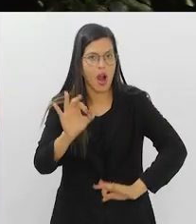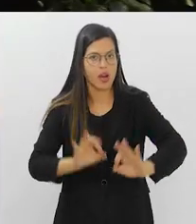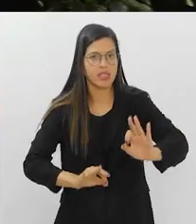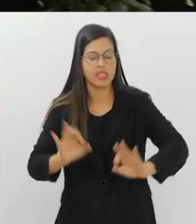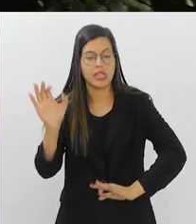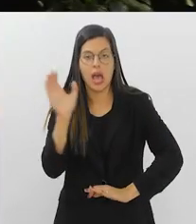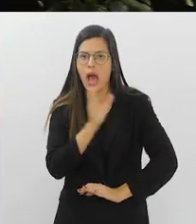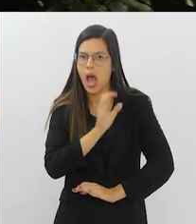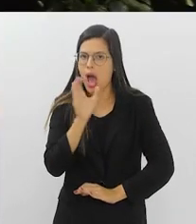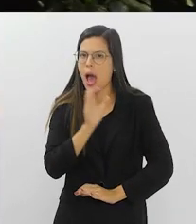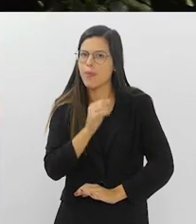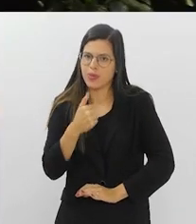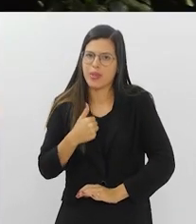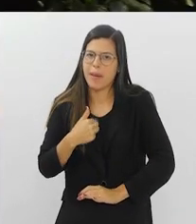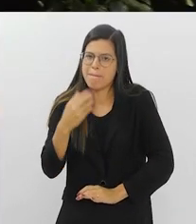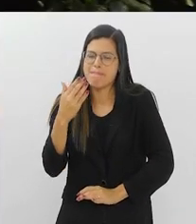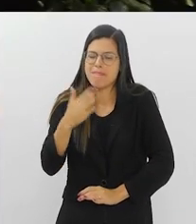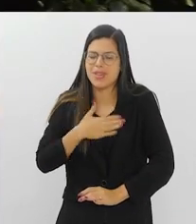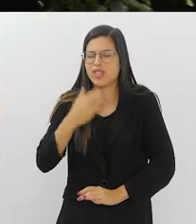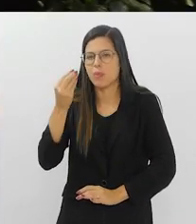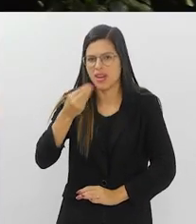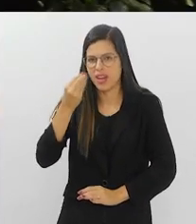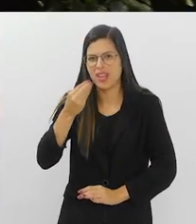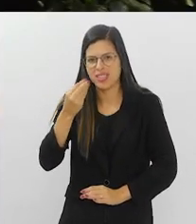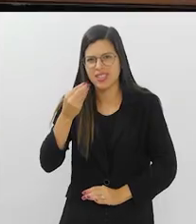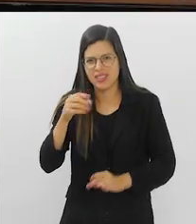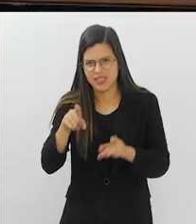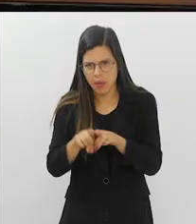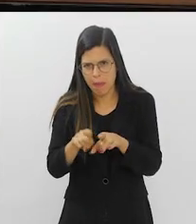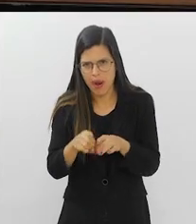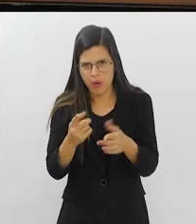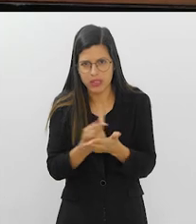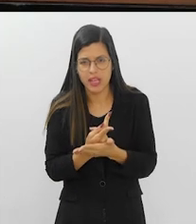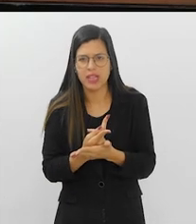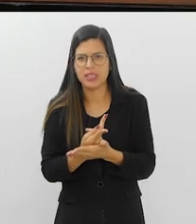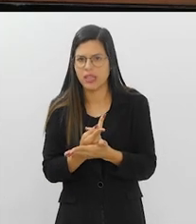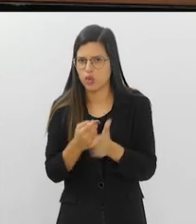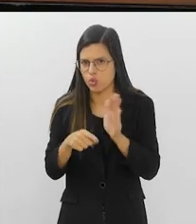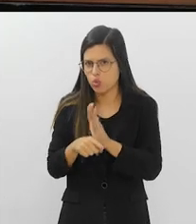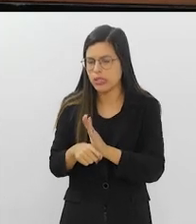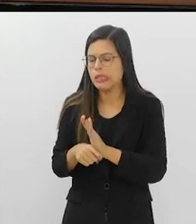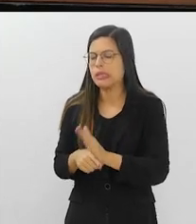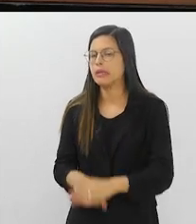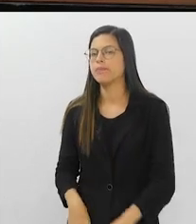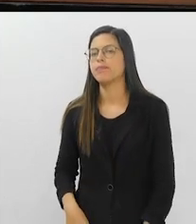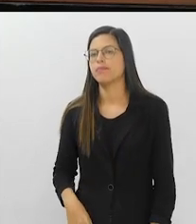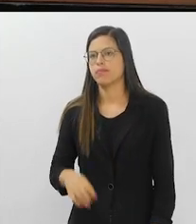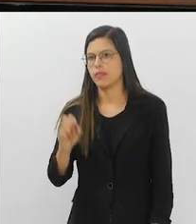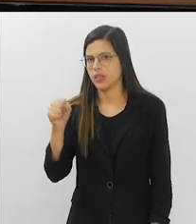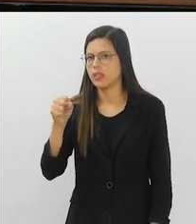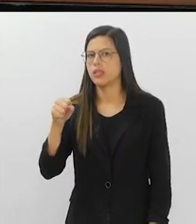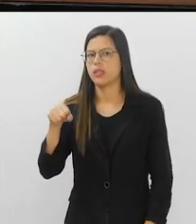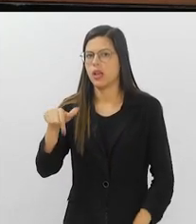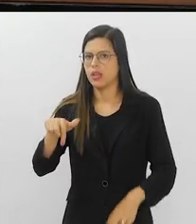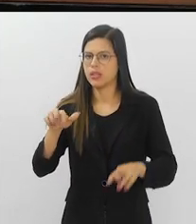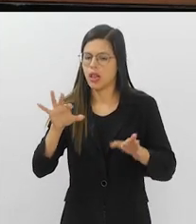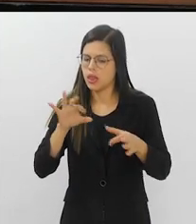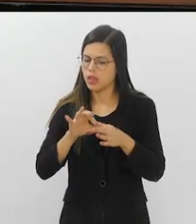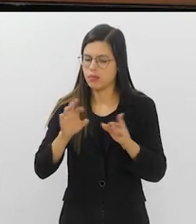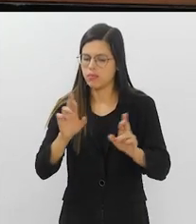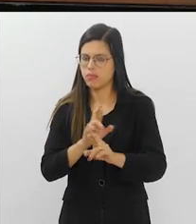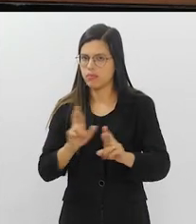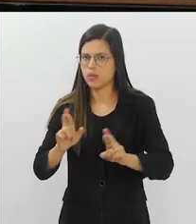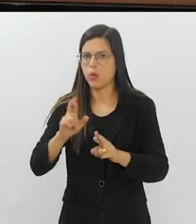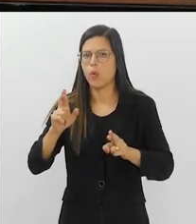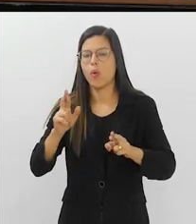caso, né? Isso daí contribui também? Sem dúvida, eu acho que essa, como colocou a doutora Beatriz, essa relação com a